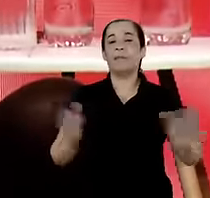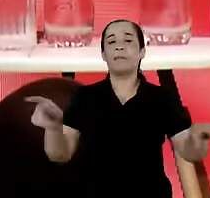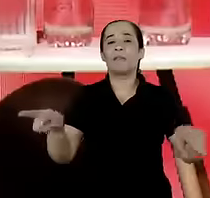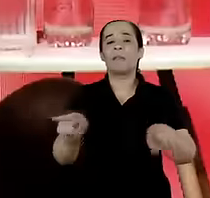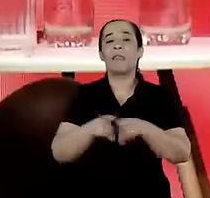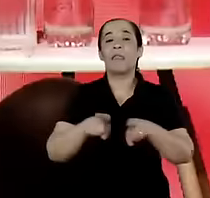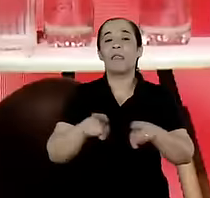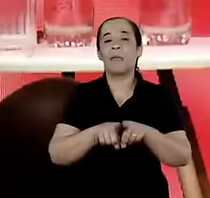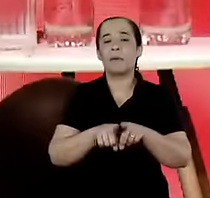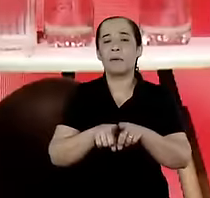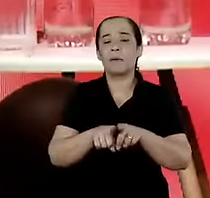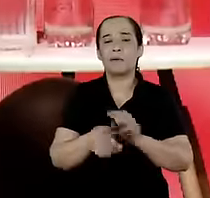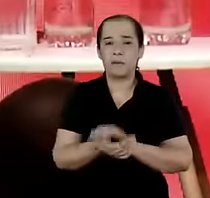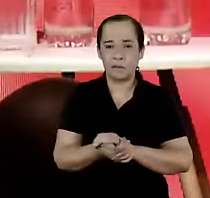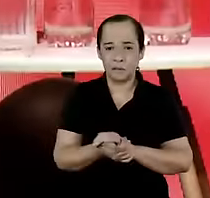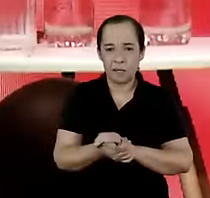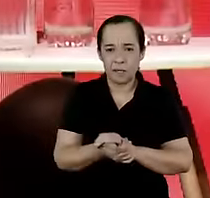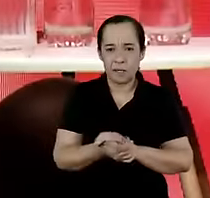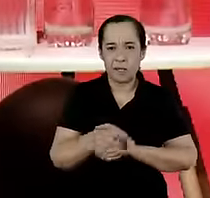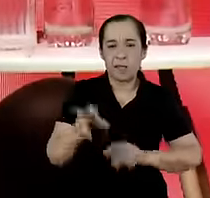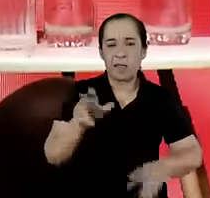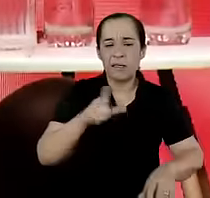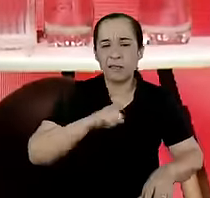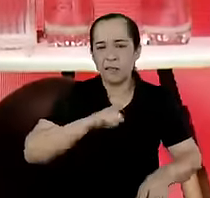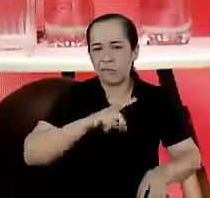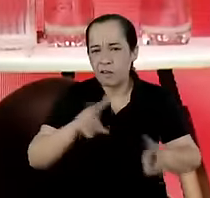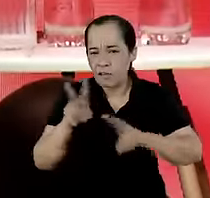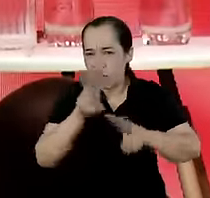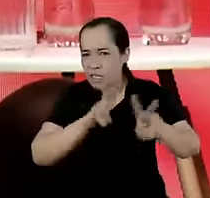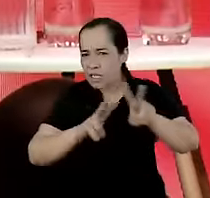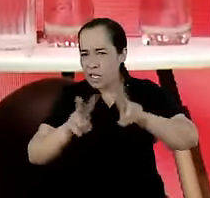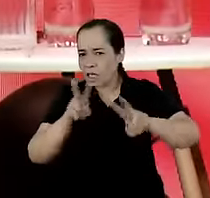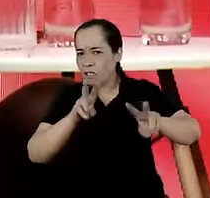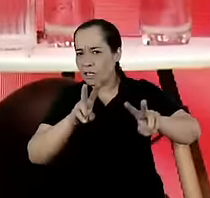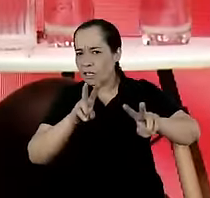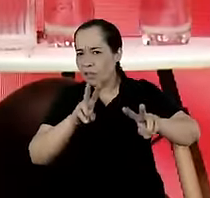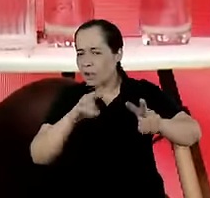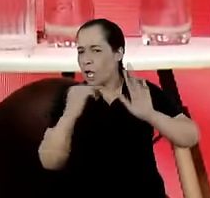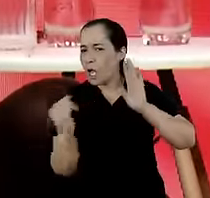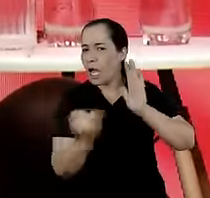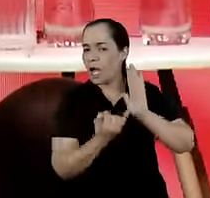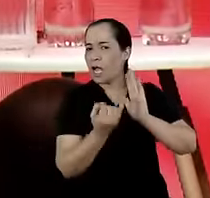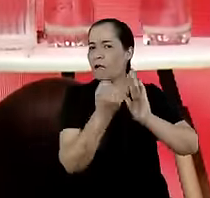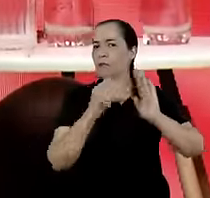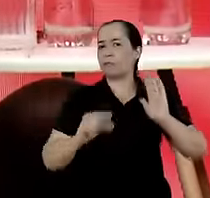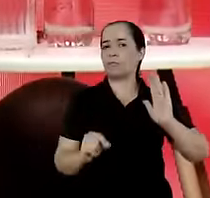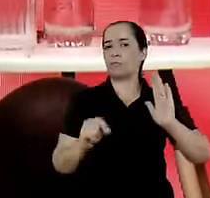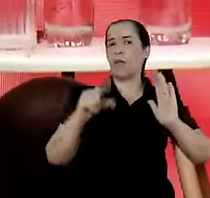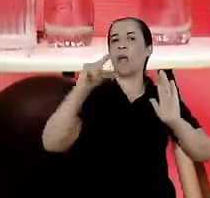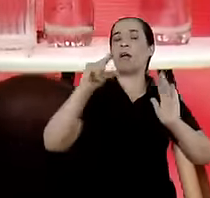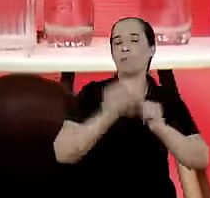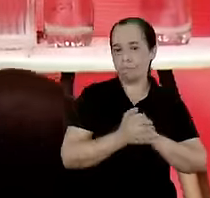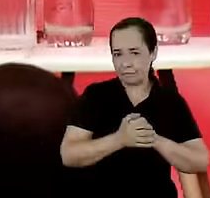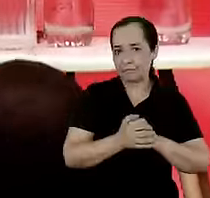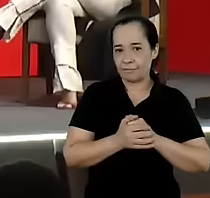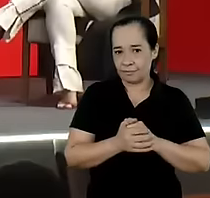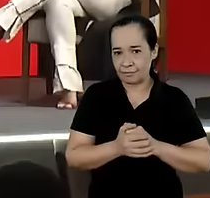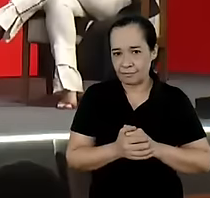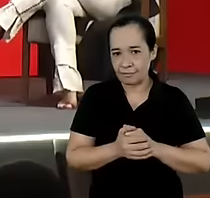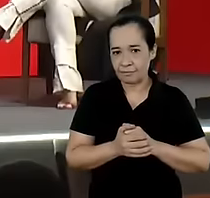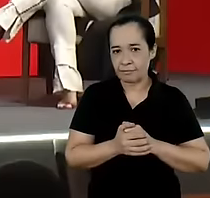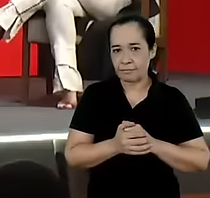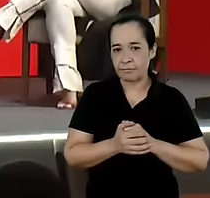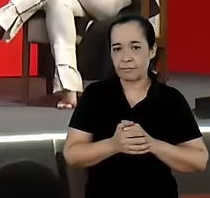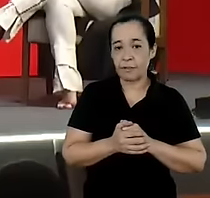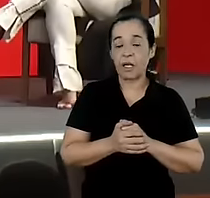eh que que e no fundo é um tema inflacionário porque é melhor você produzir e no